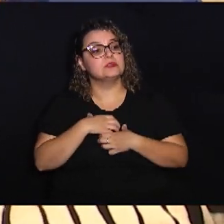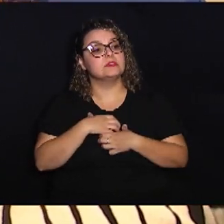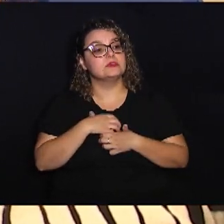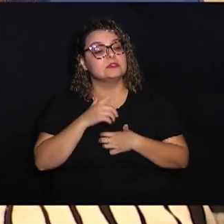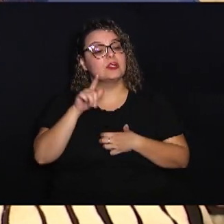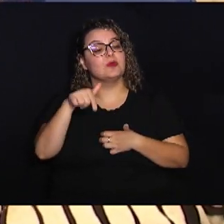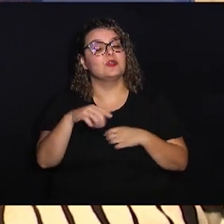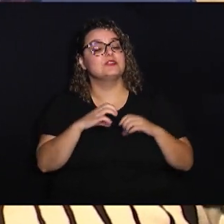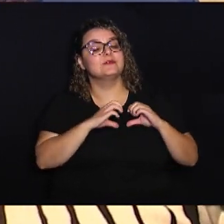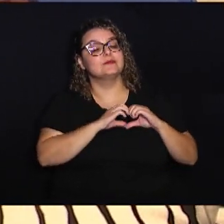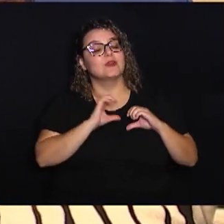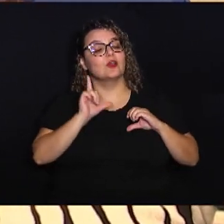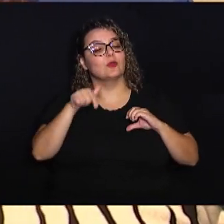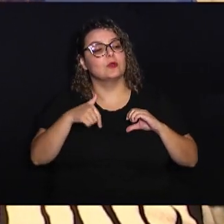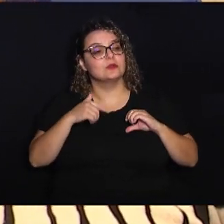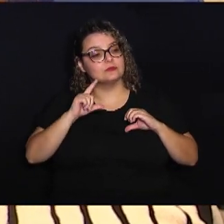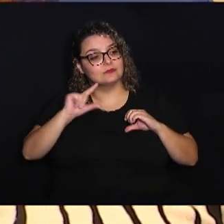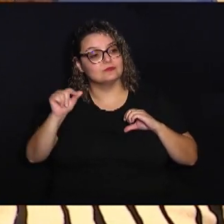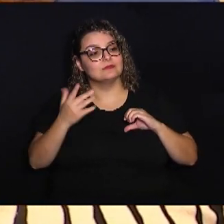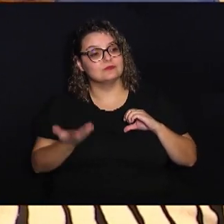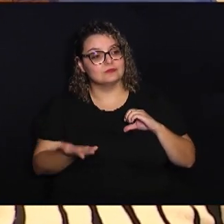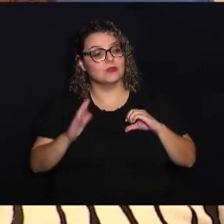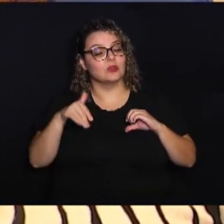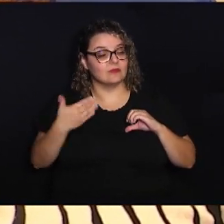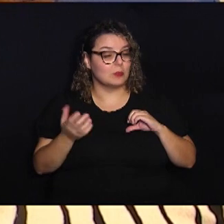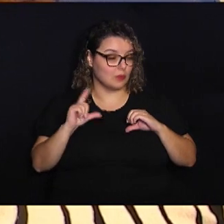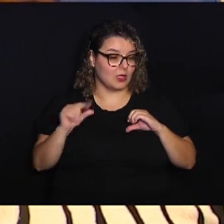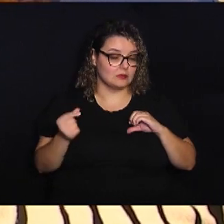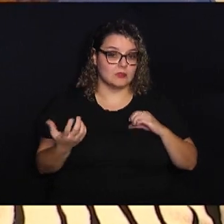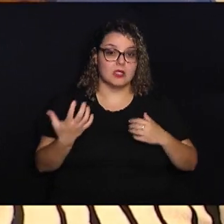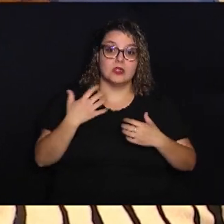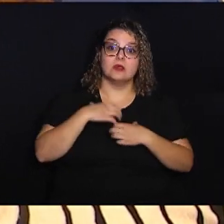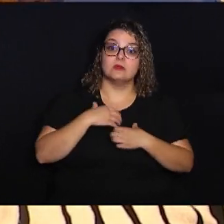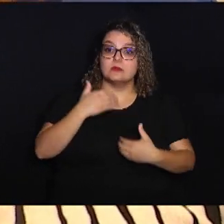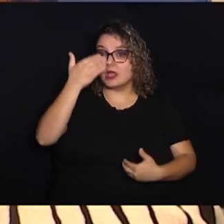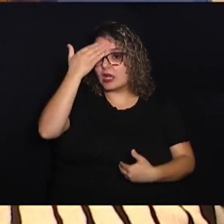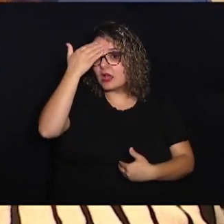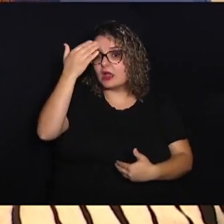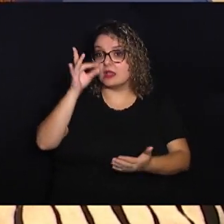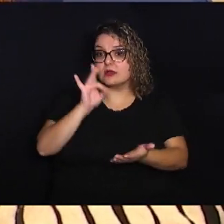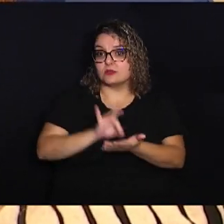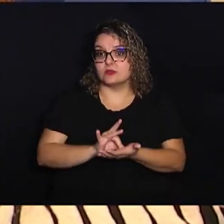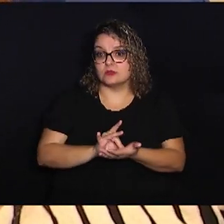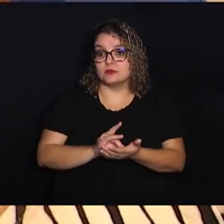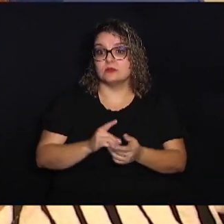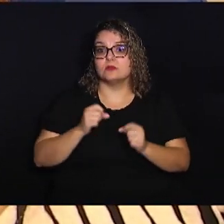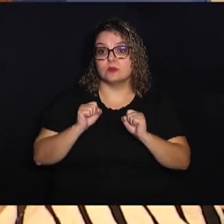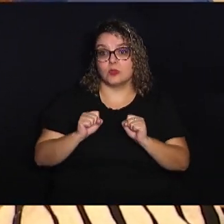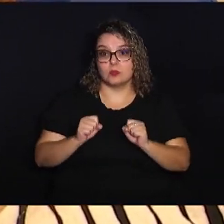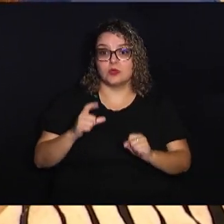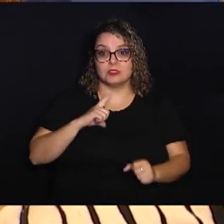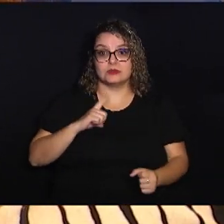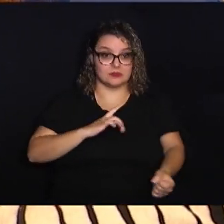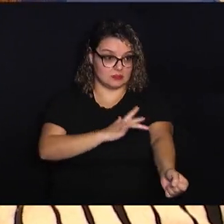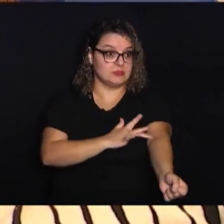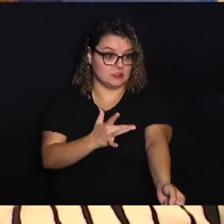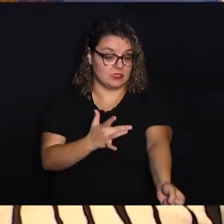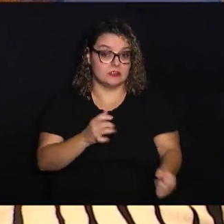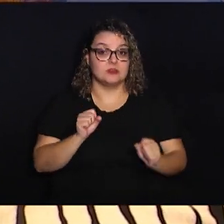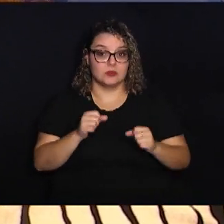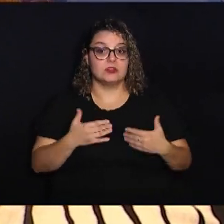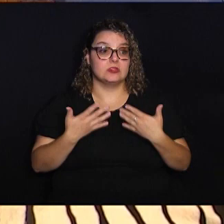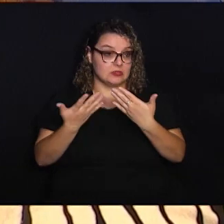no seu coração quando você sai daqui? Eu sinto uma gratidão, na realidade, por poder ter isso e doar